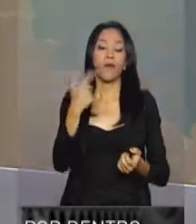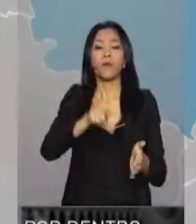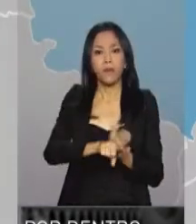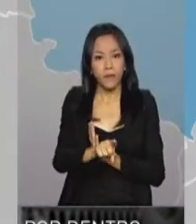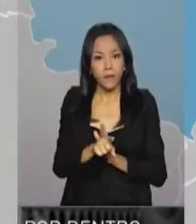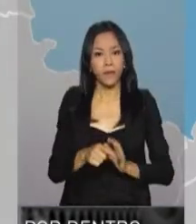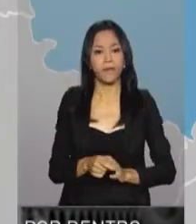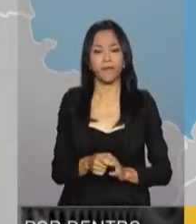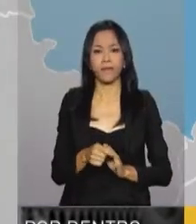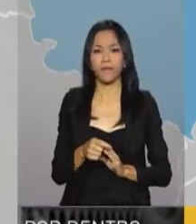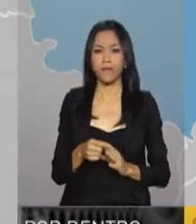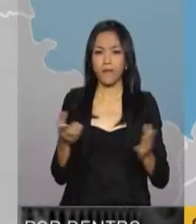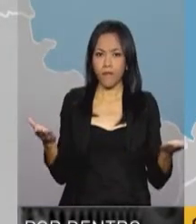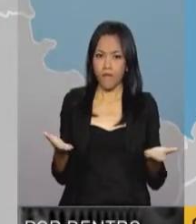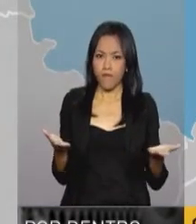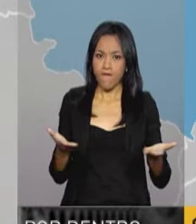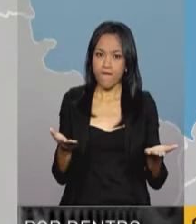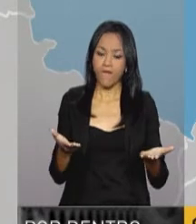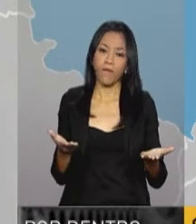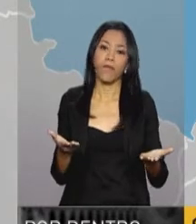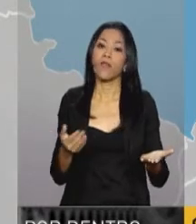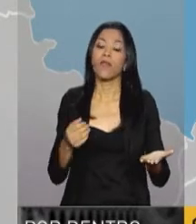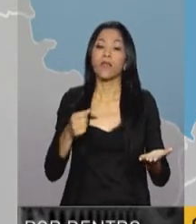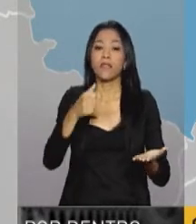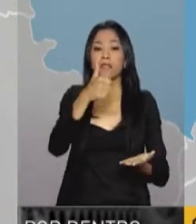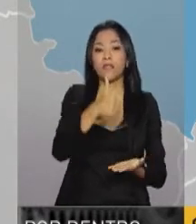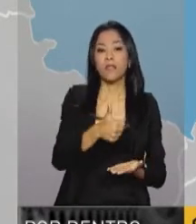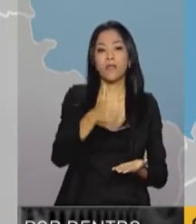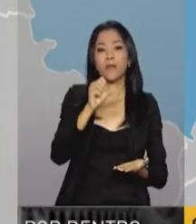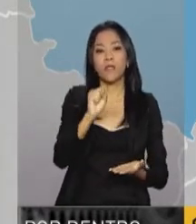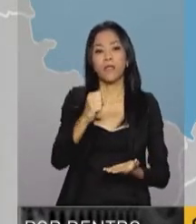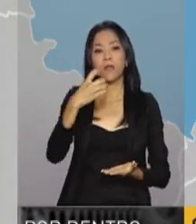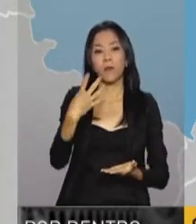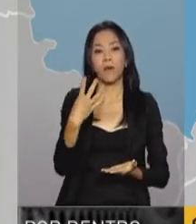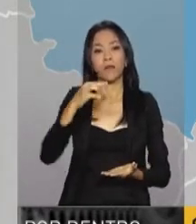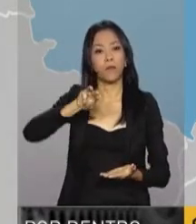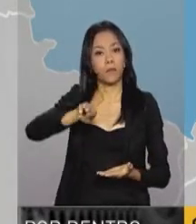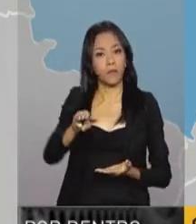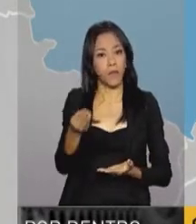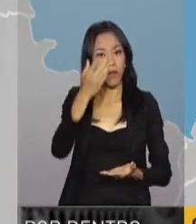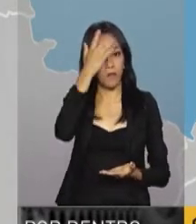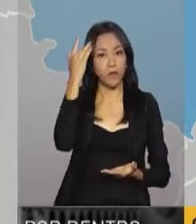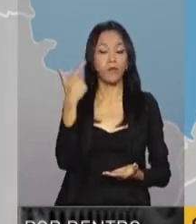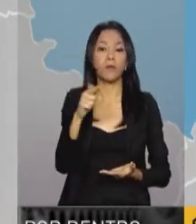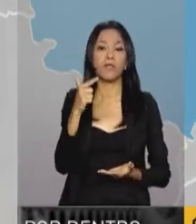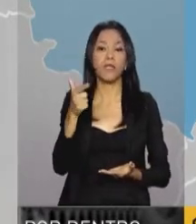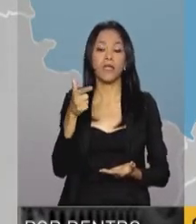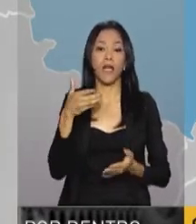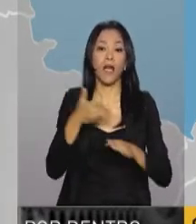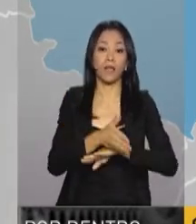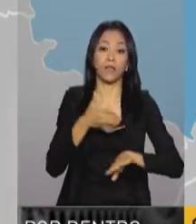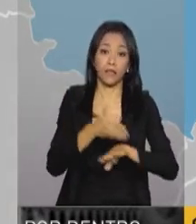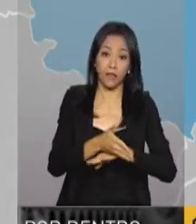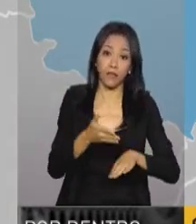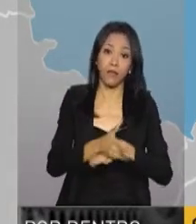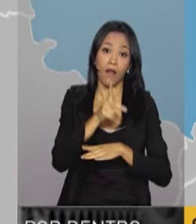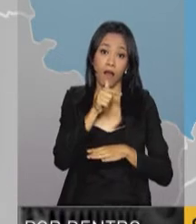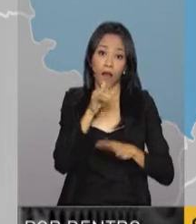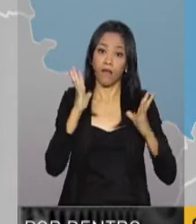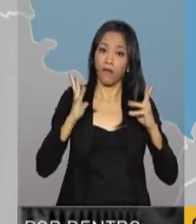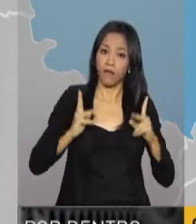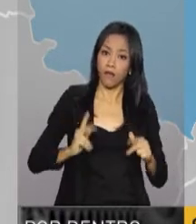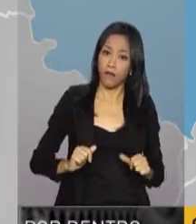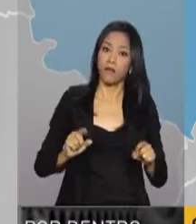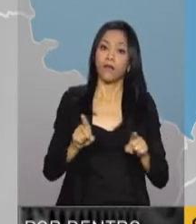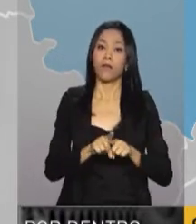atualmente de acordo com as estatísticas 34 milhões de brasileiros não têm acesso à água potável e 50% dos brasileiros não têm acesso à coleta de